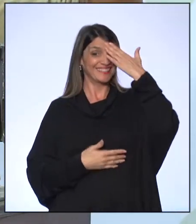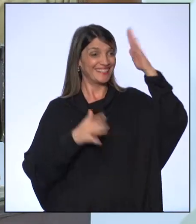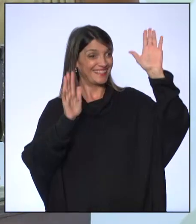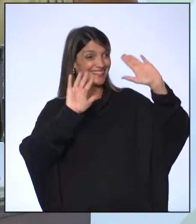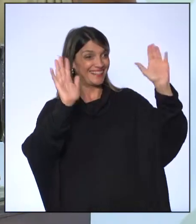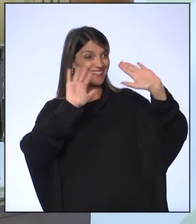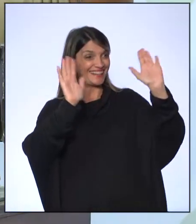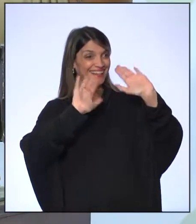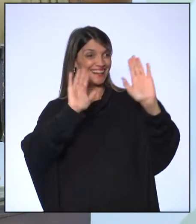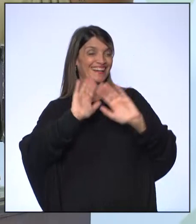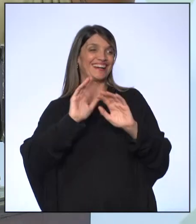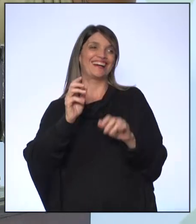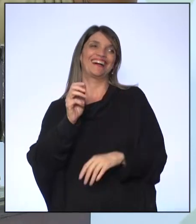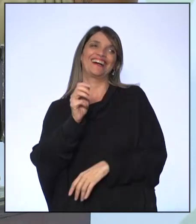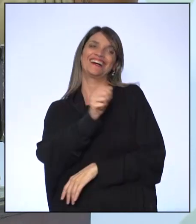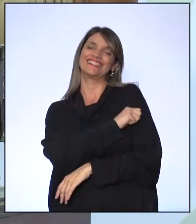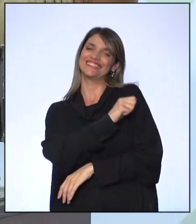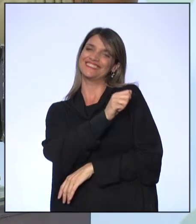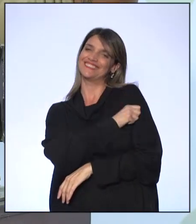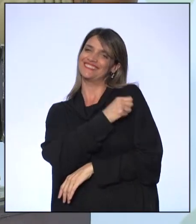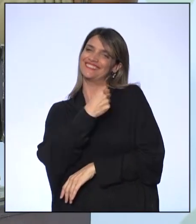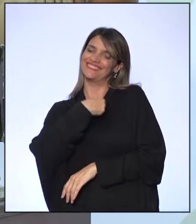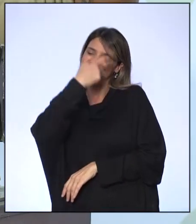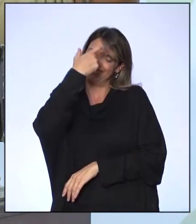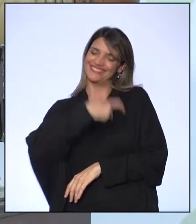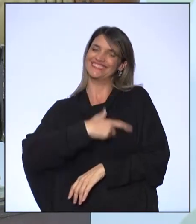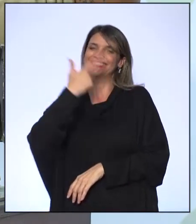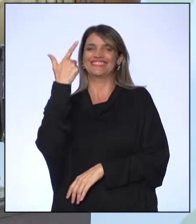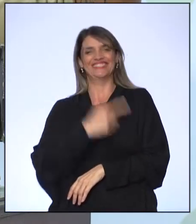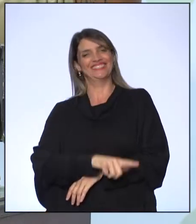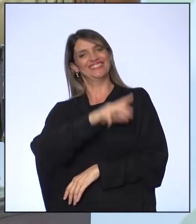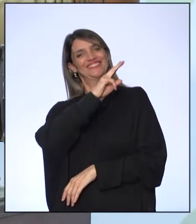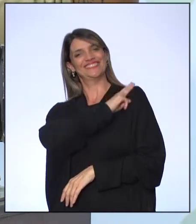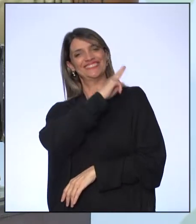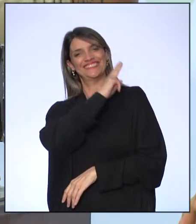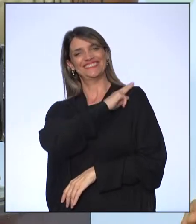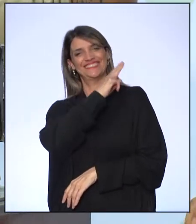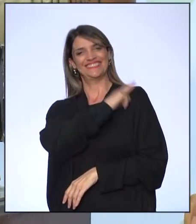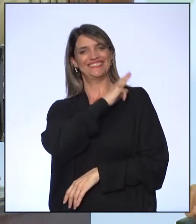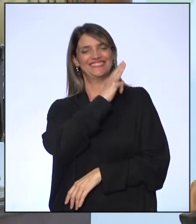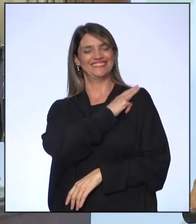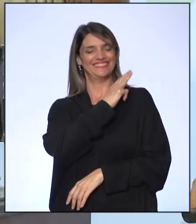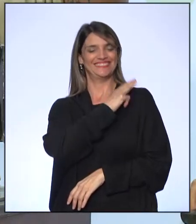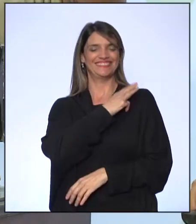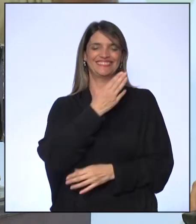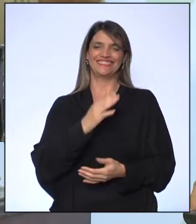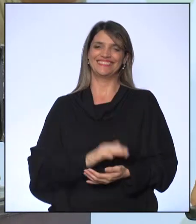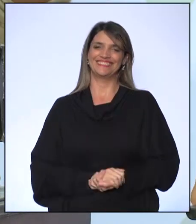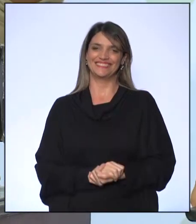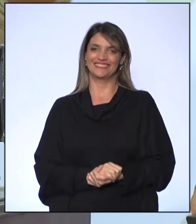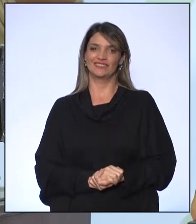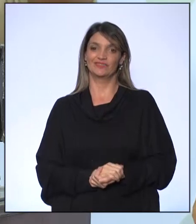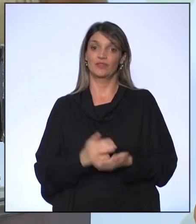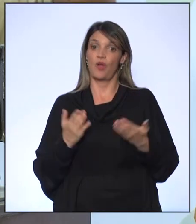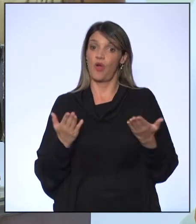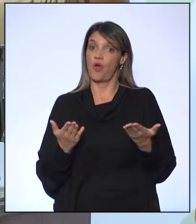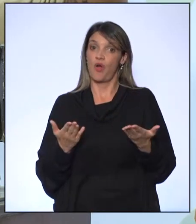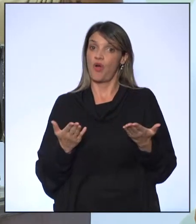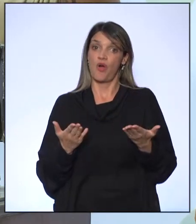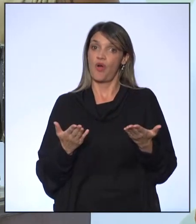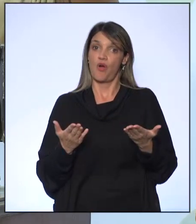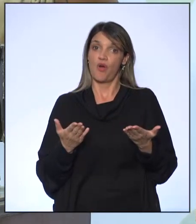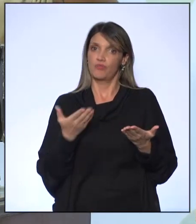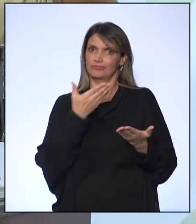meus alunos, eu aqui de novo, agora com o terceiro ano de ensino médio. Ó, não esqueça de curtir